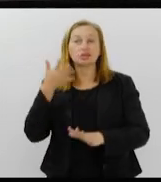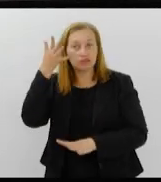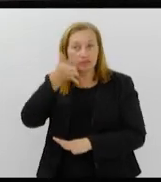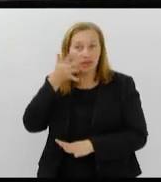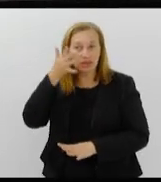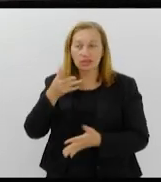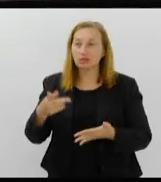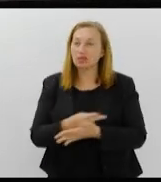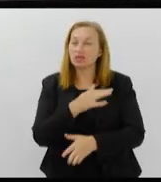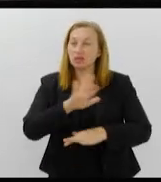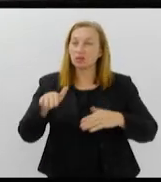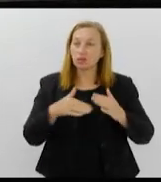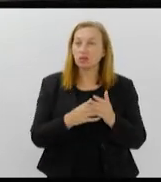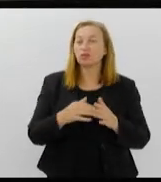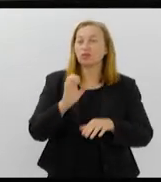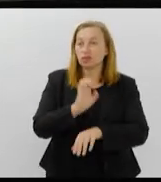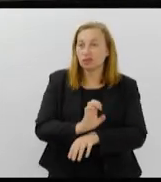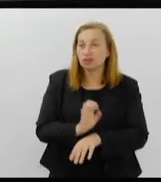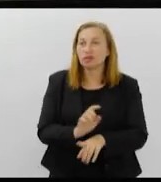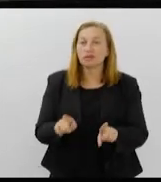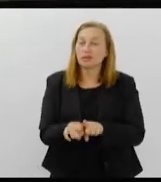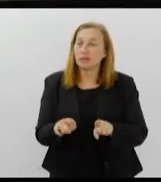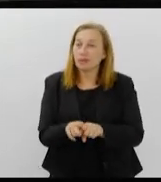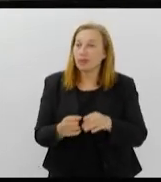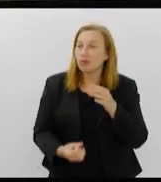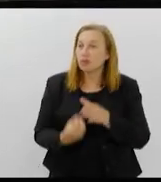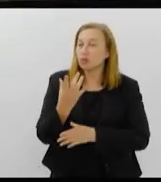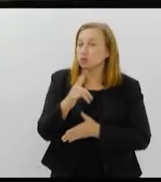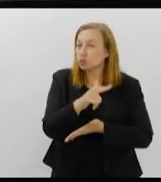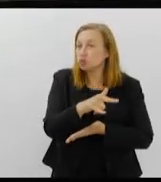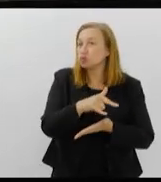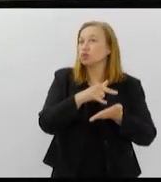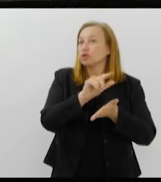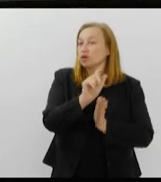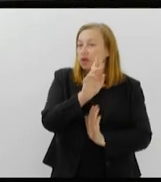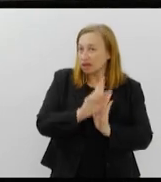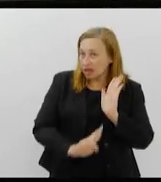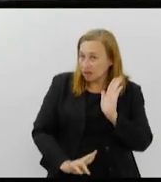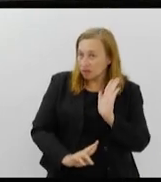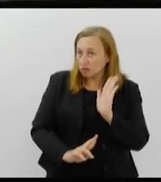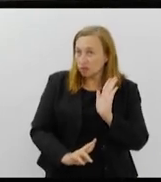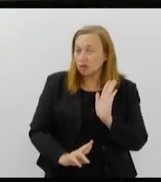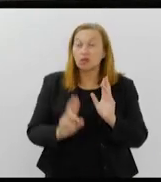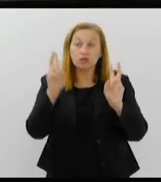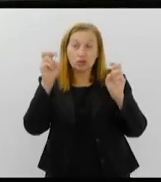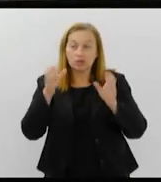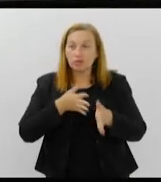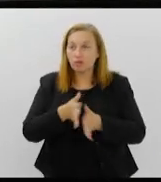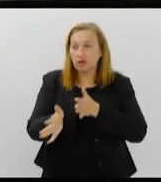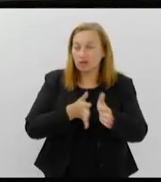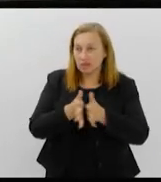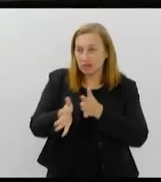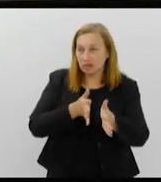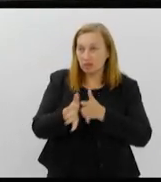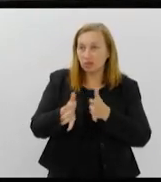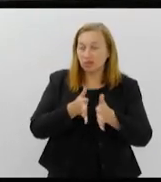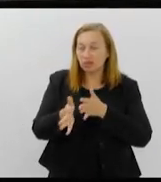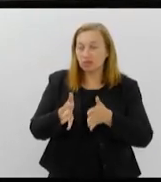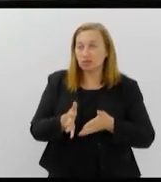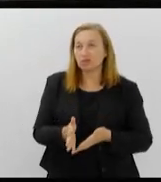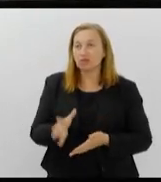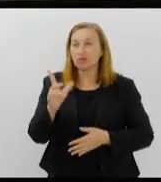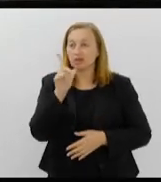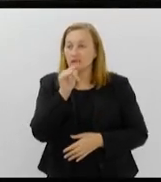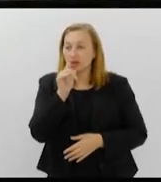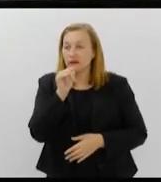percorrerá todo o Estado, nós pretendemos produzir um relatório sobre o tema do acesso à água e o racismo ambiental.